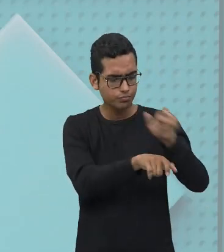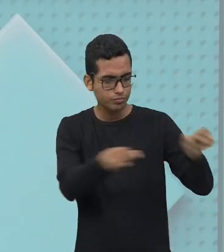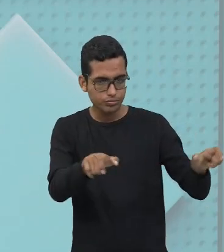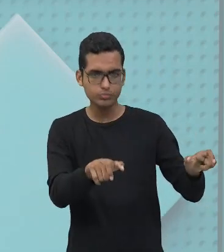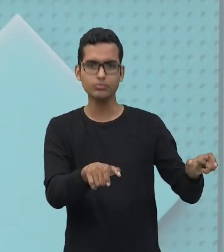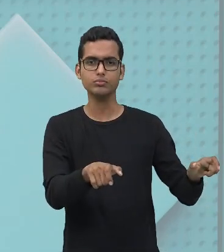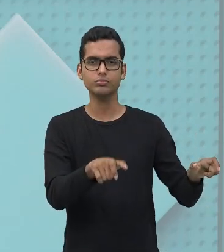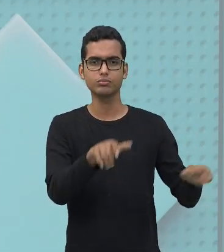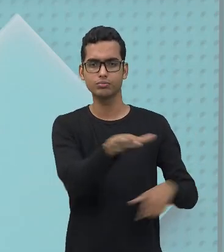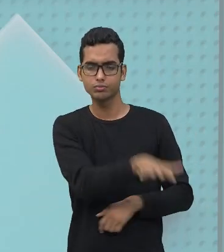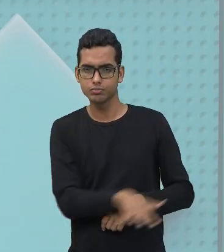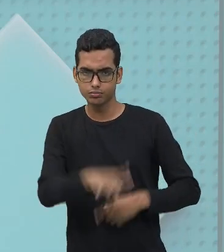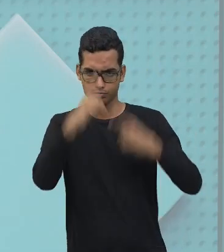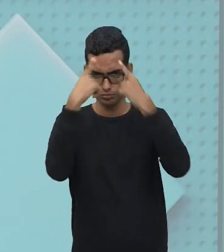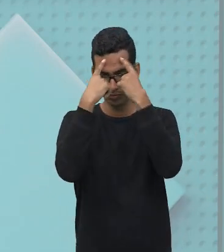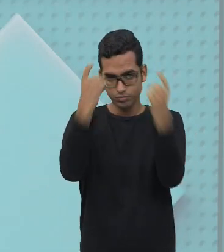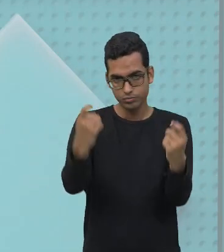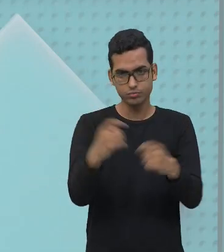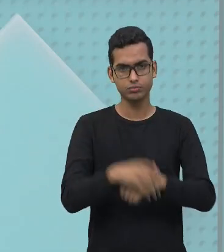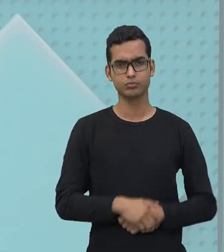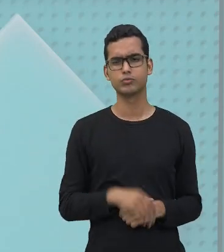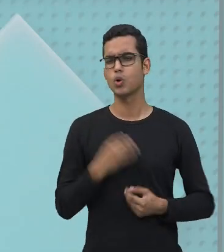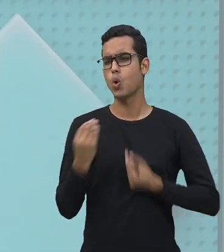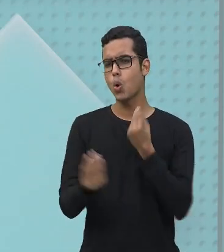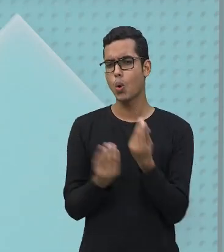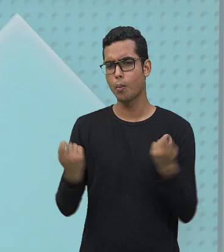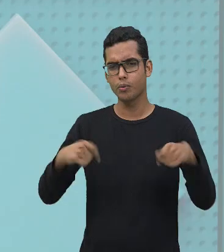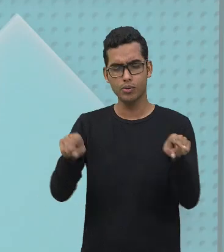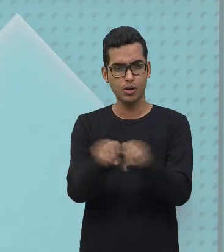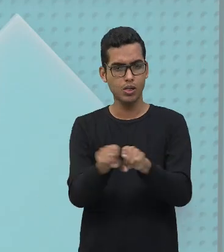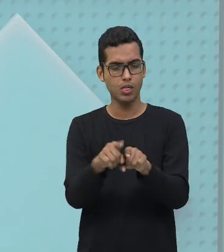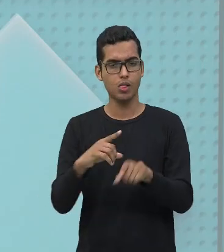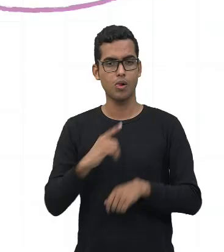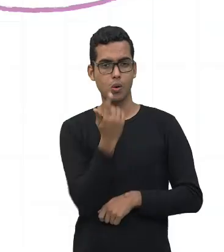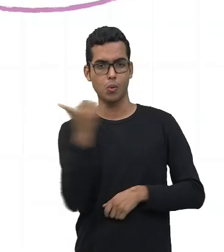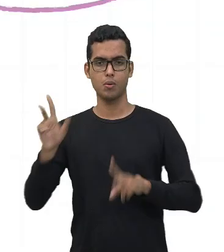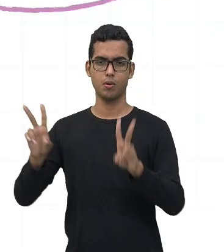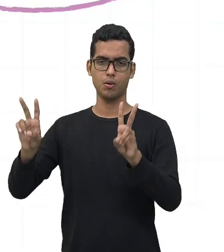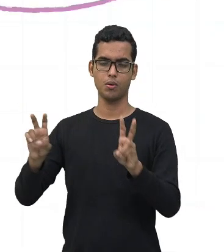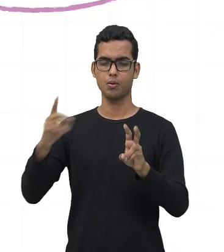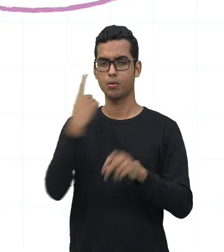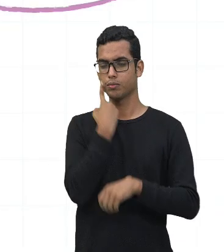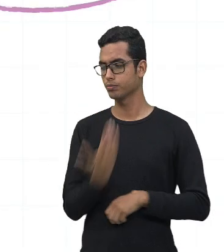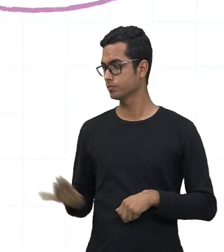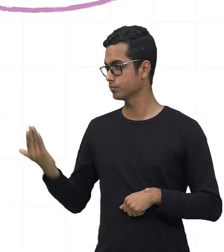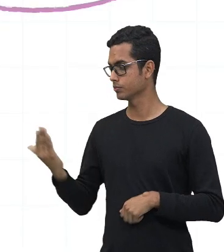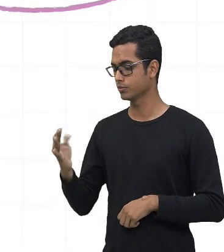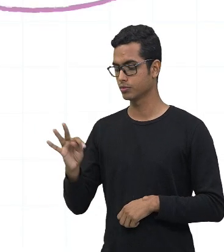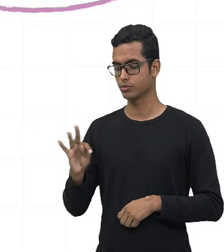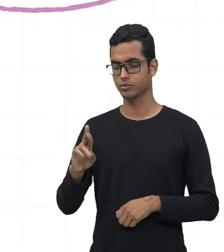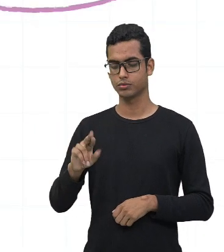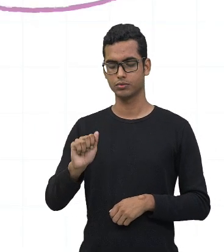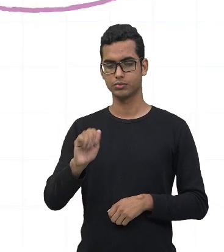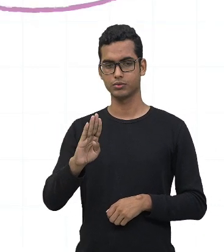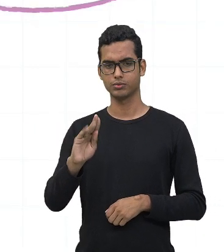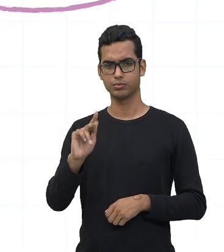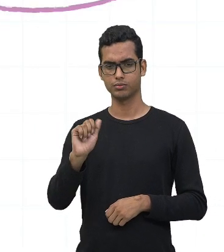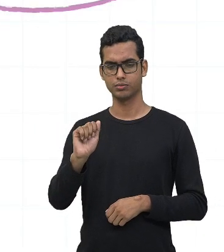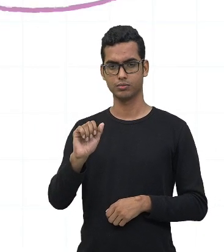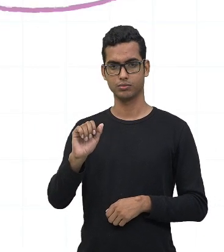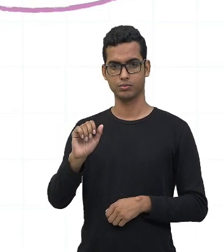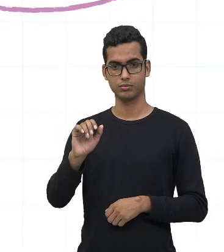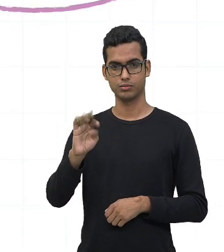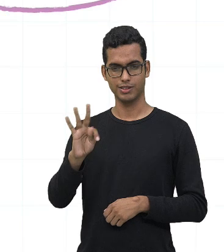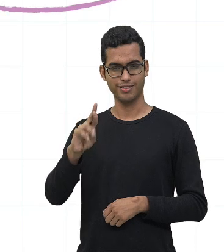na questão da violência. Como podemos usar também nesse outro assunto, que é de trabalho, na